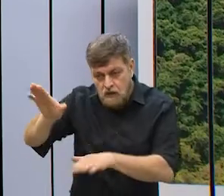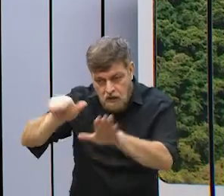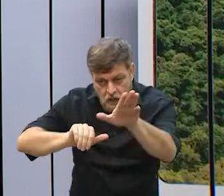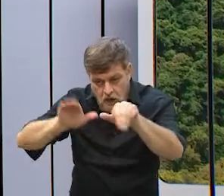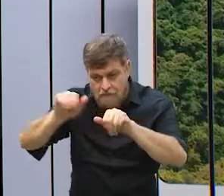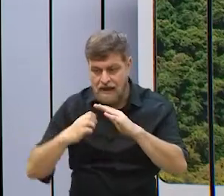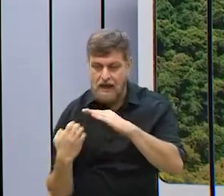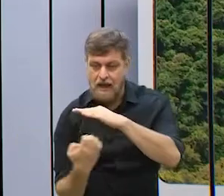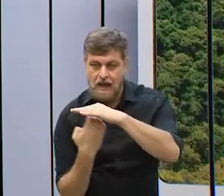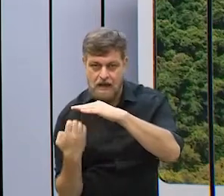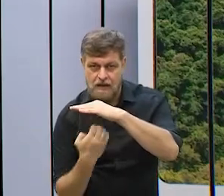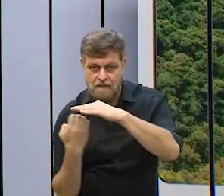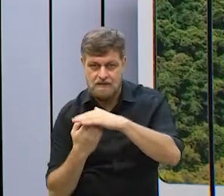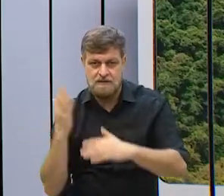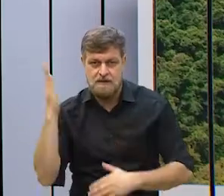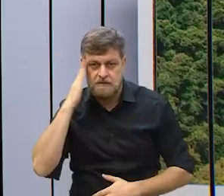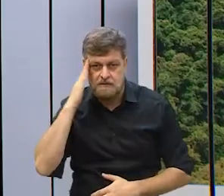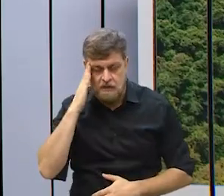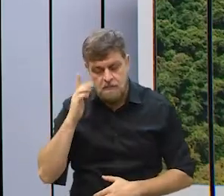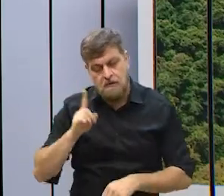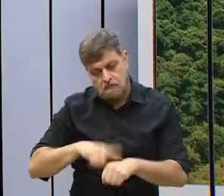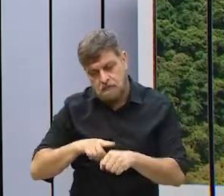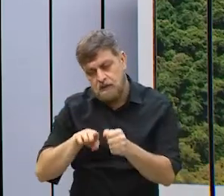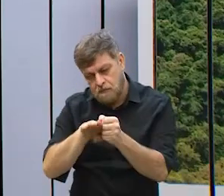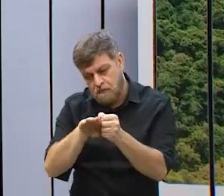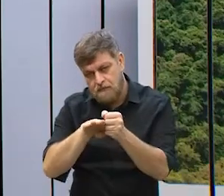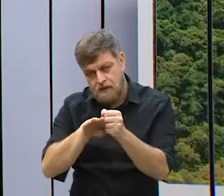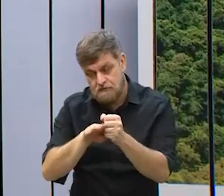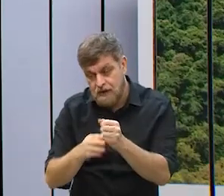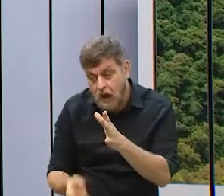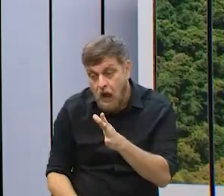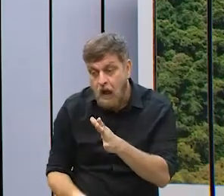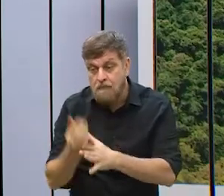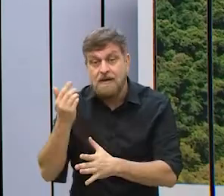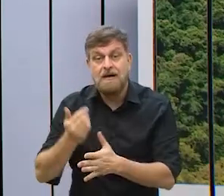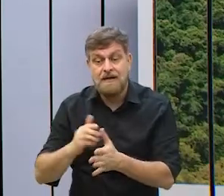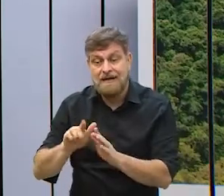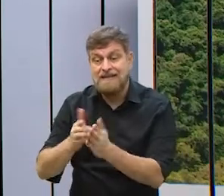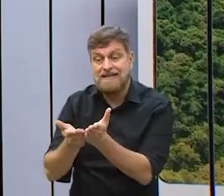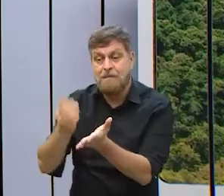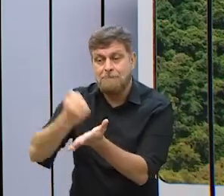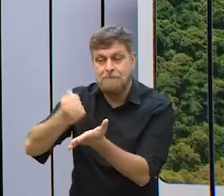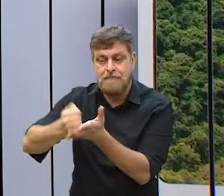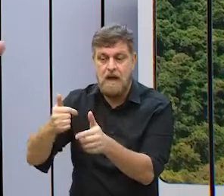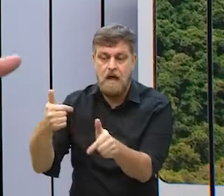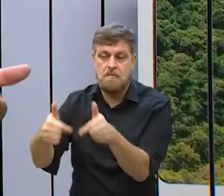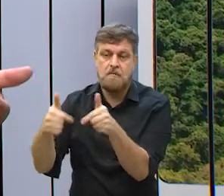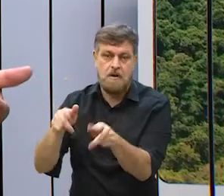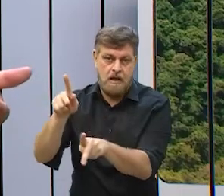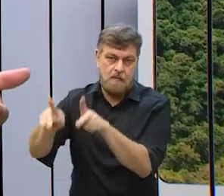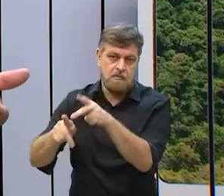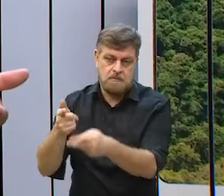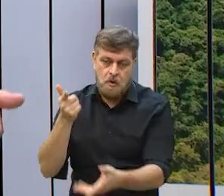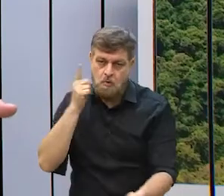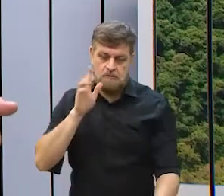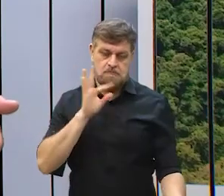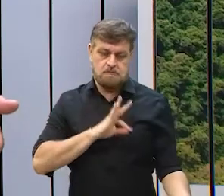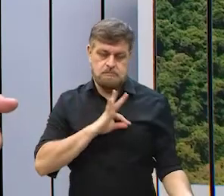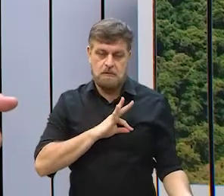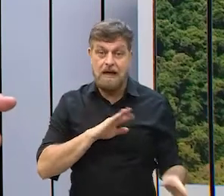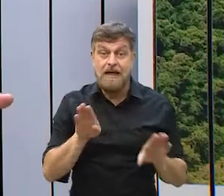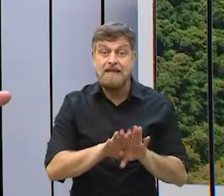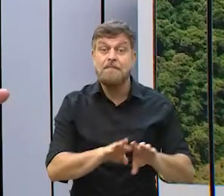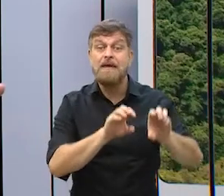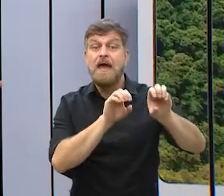empresas, não é? Porque a gente sabe que isso é a médio prazo, para gerar emprego para aquela população. Outra questão importante é a